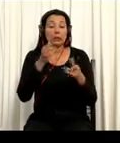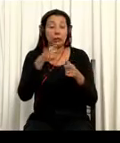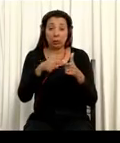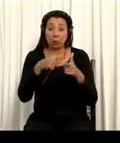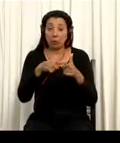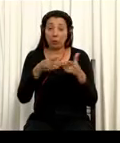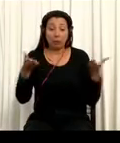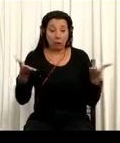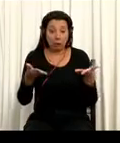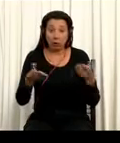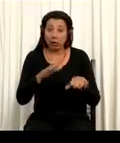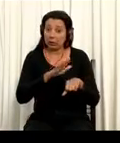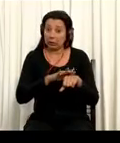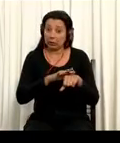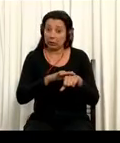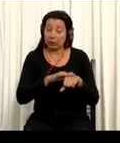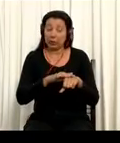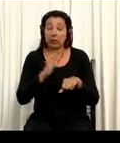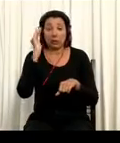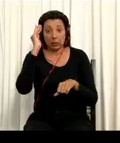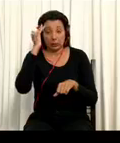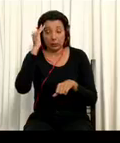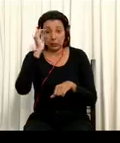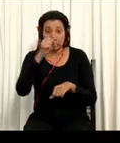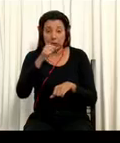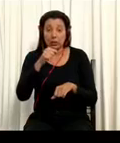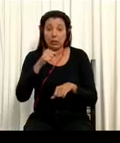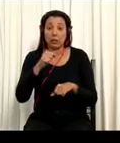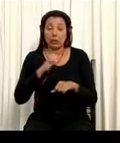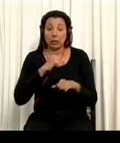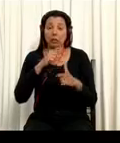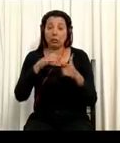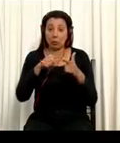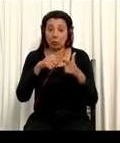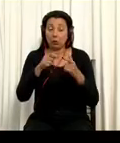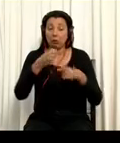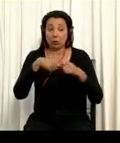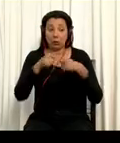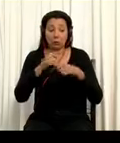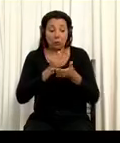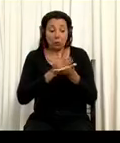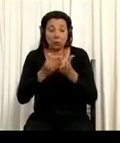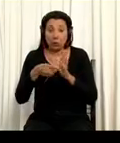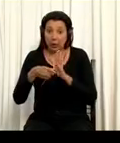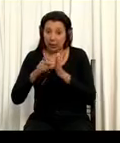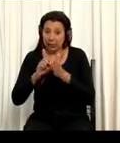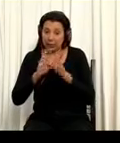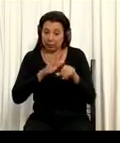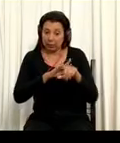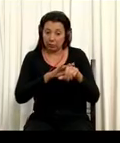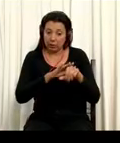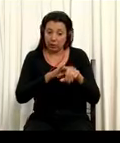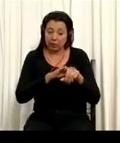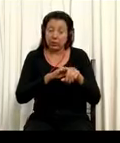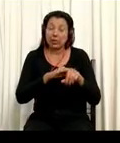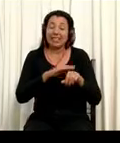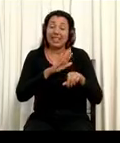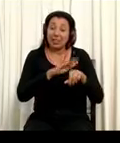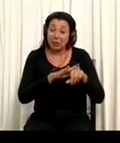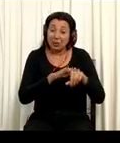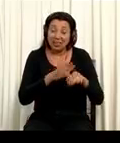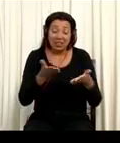durante essa pandemia. A gente entende que a crise social e econômica ela começou antes mesmo da pandemia e e a pandemia